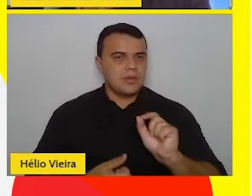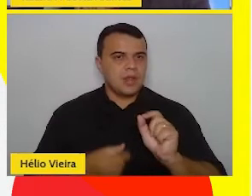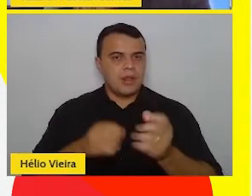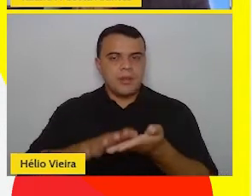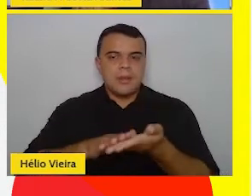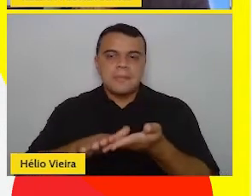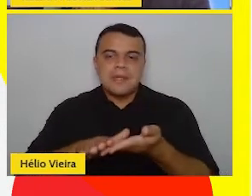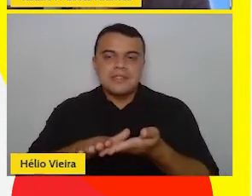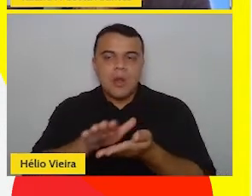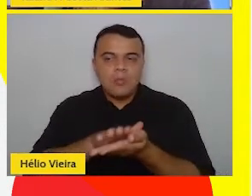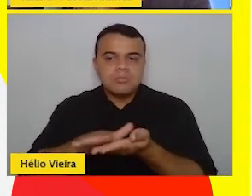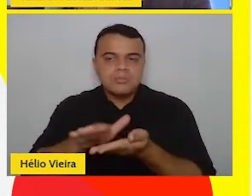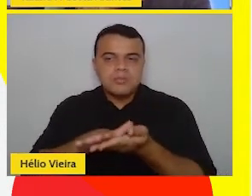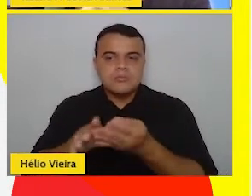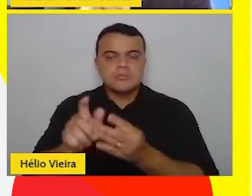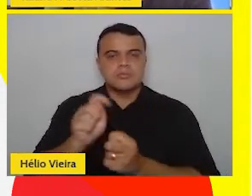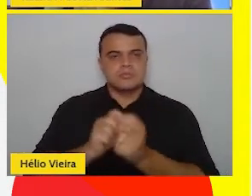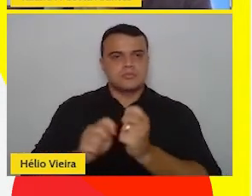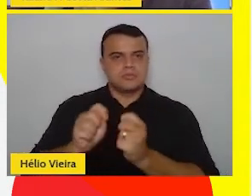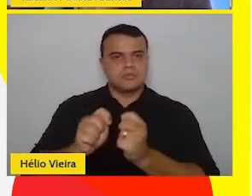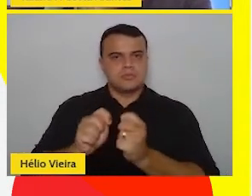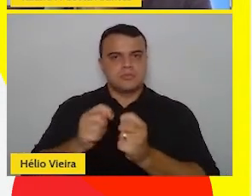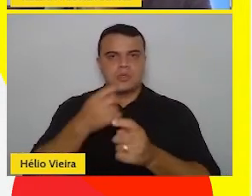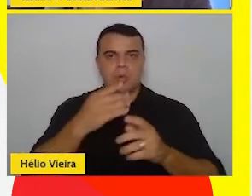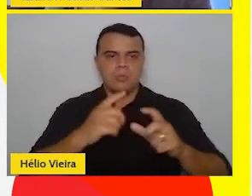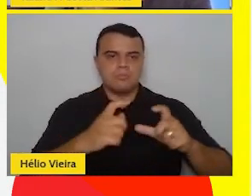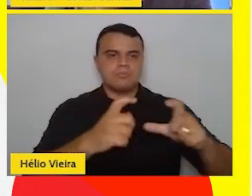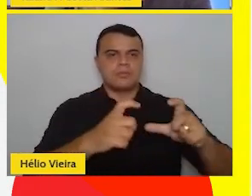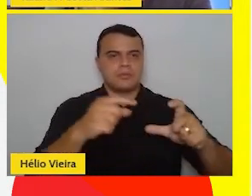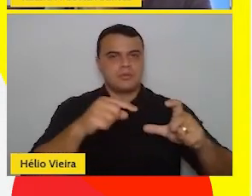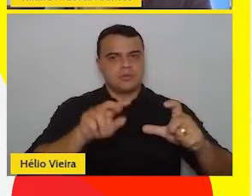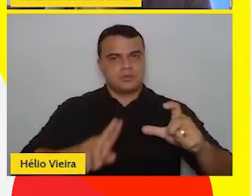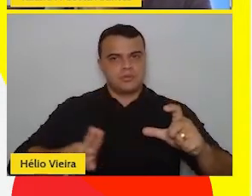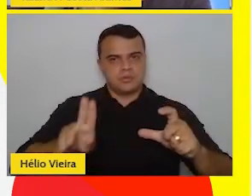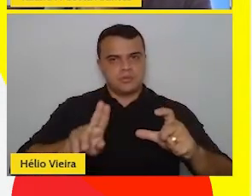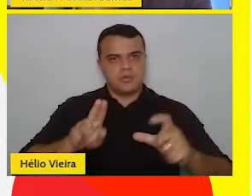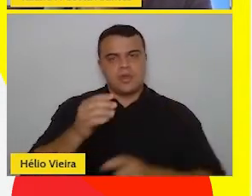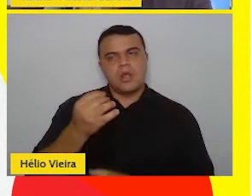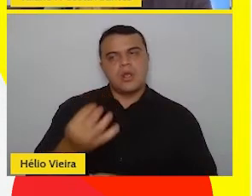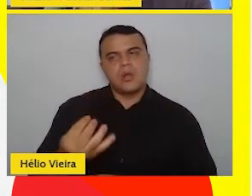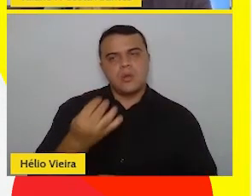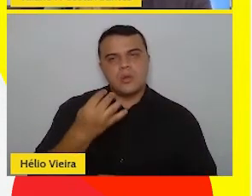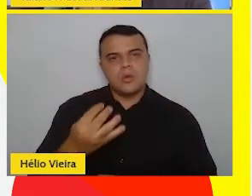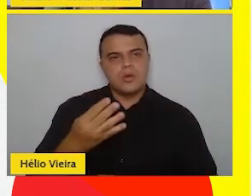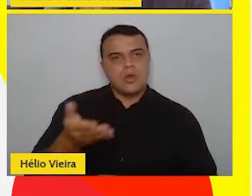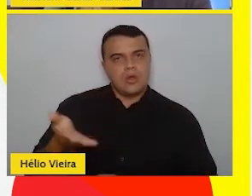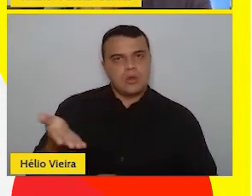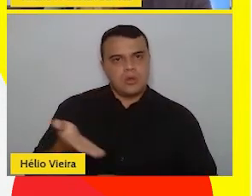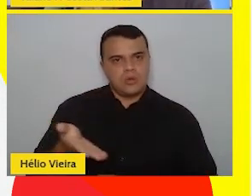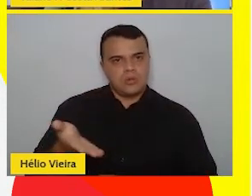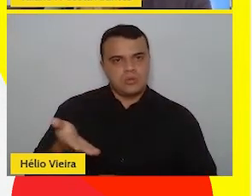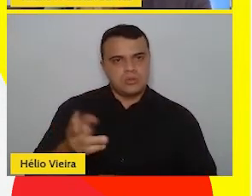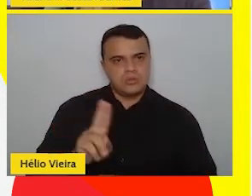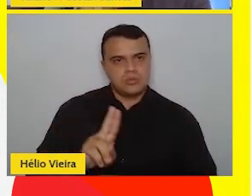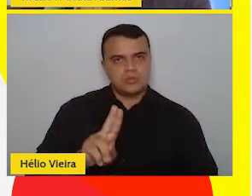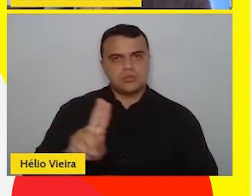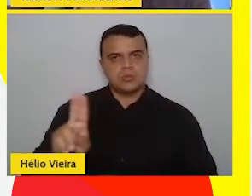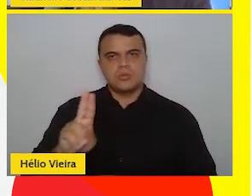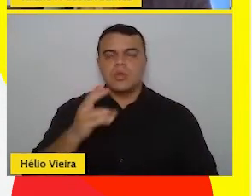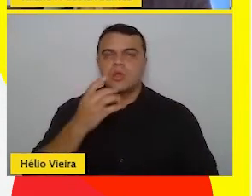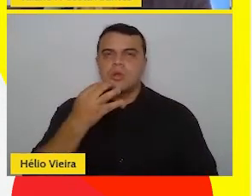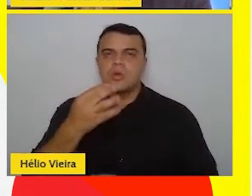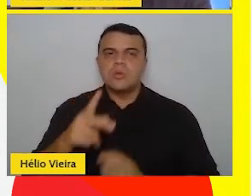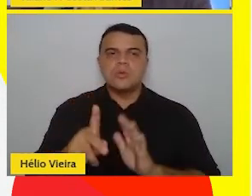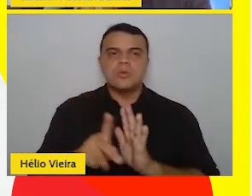impressão. Então, para não ter uma cor chapada, ele usava cores que hoje a gente chama cores